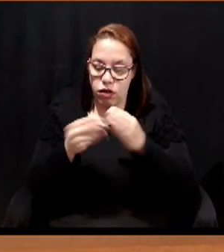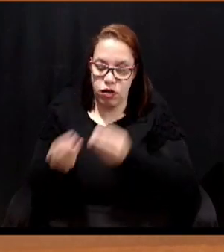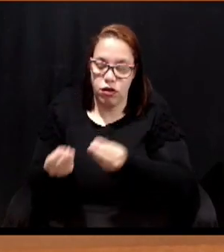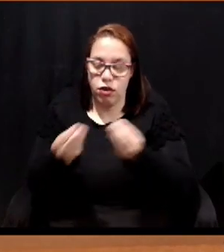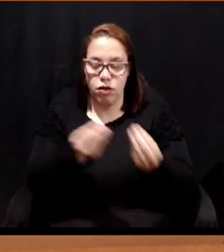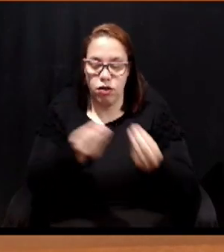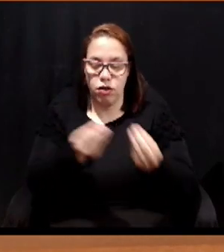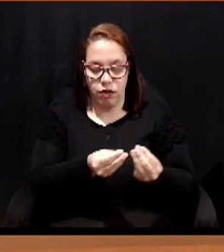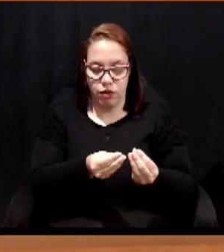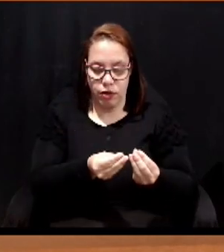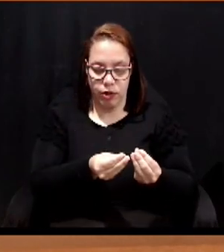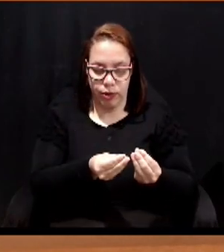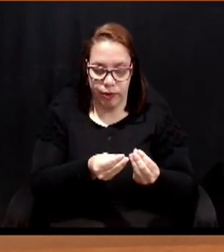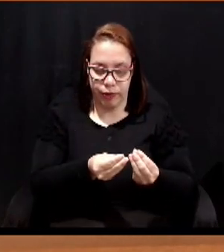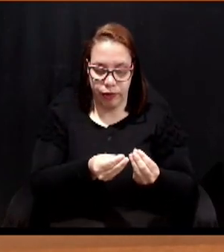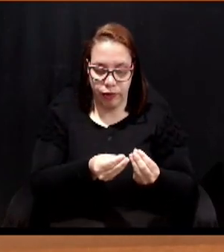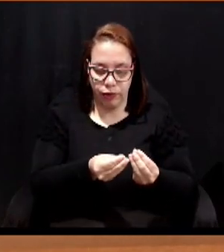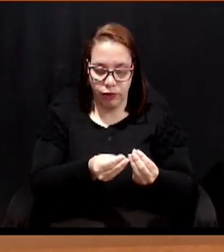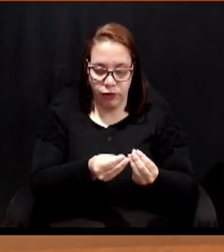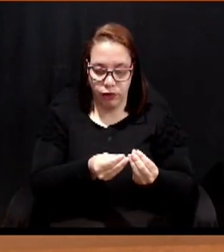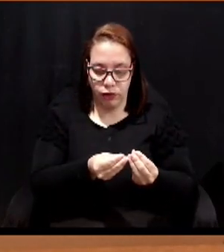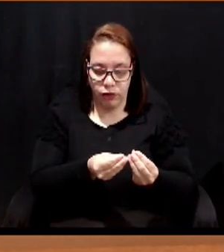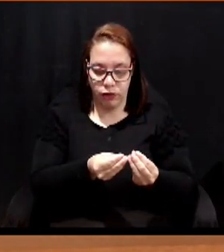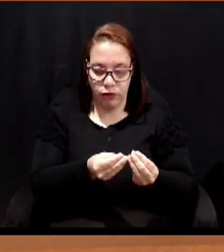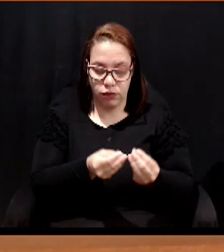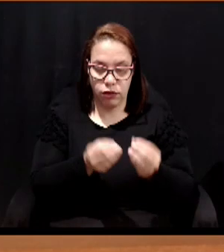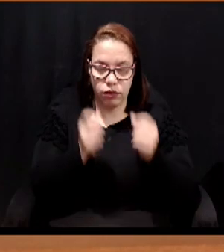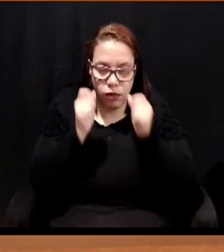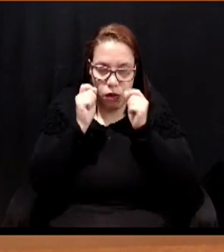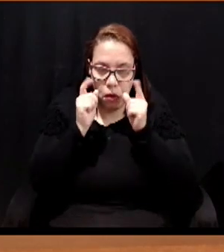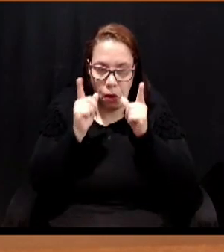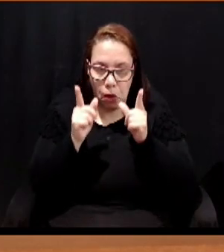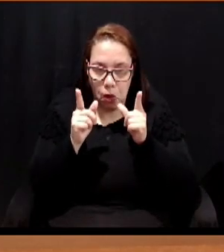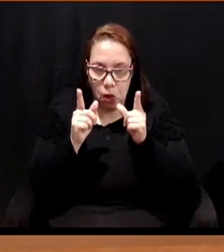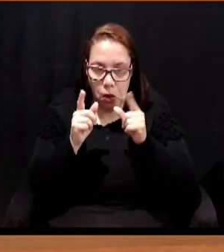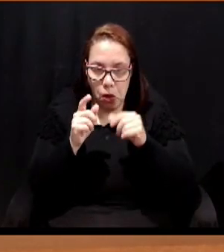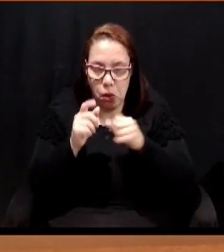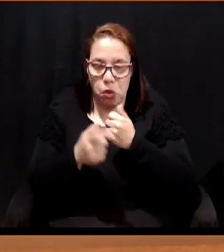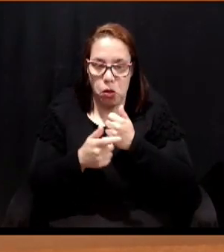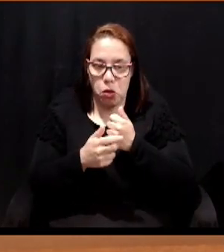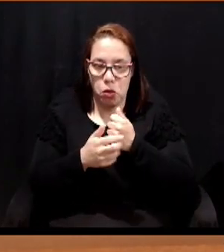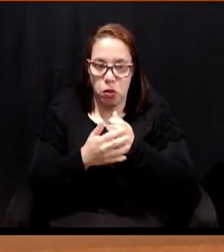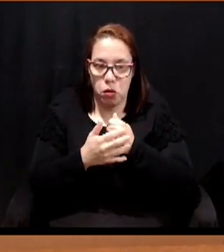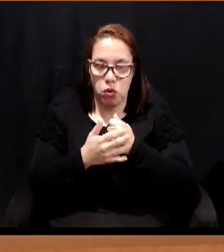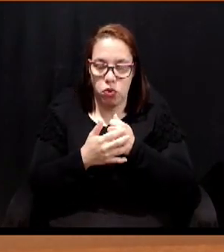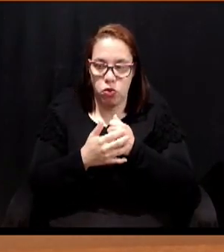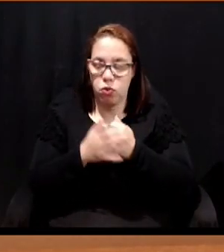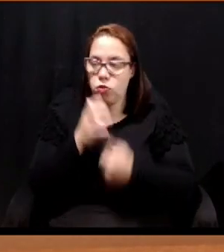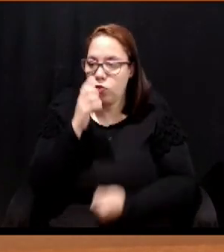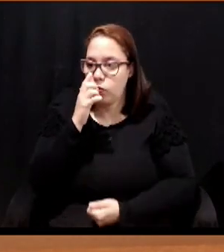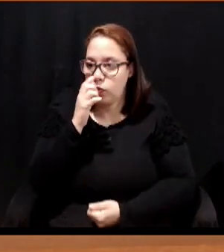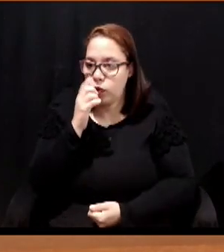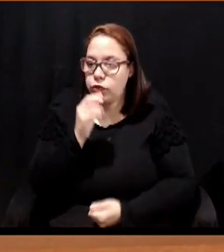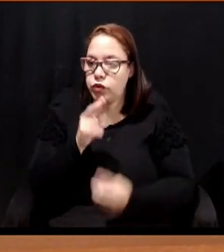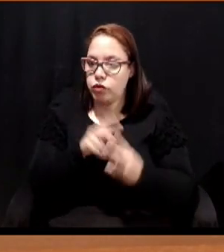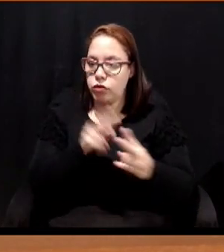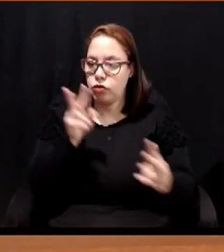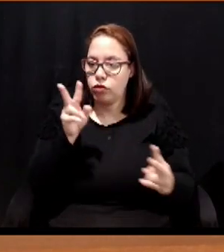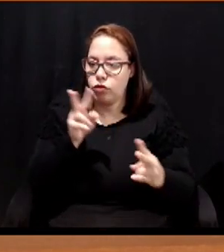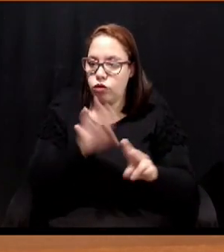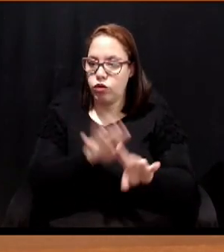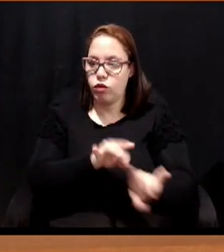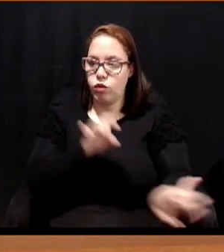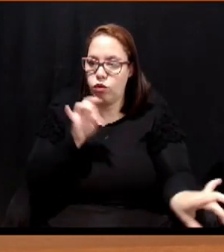Câmara para uma visão um pouco mais digital, até em função da forma como os negócios